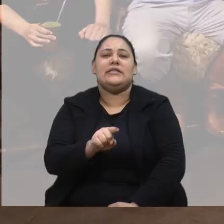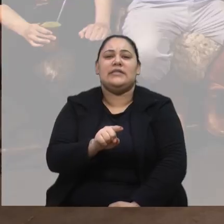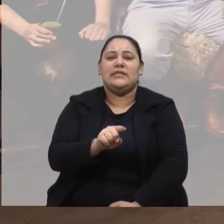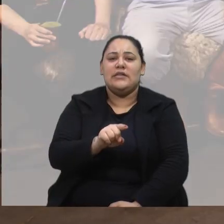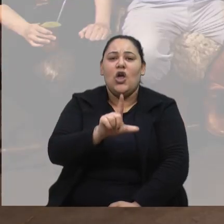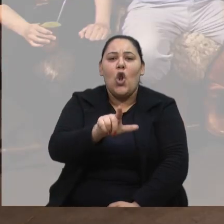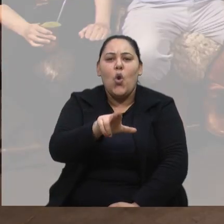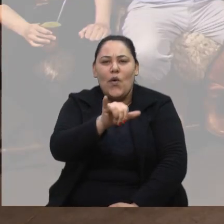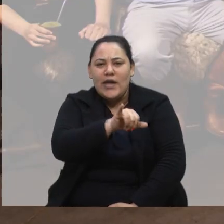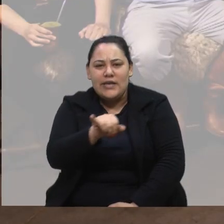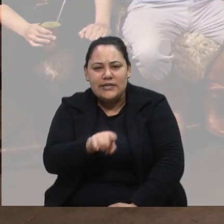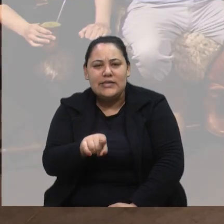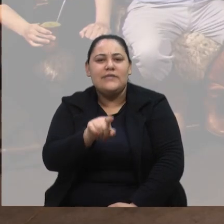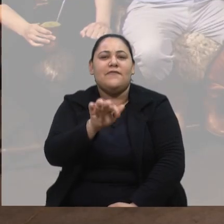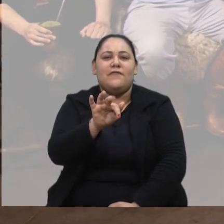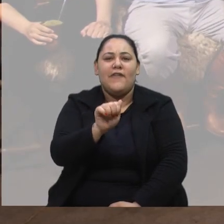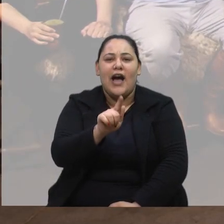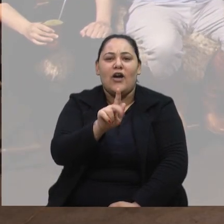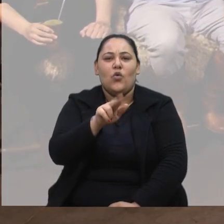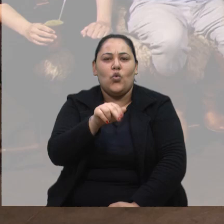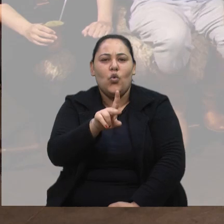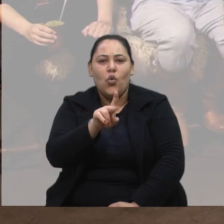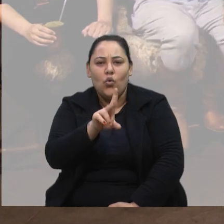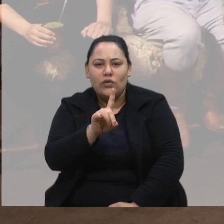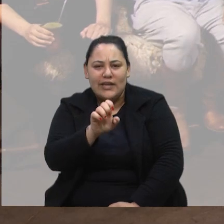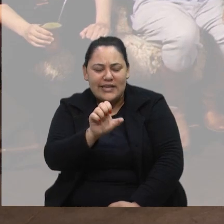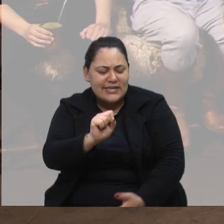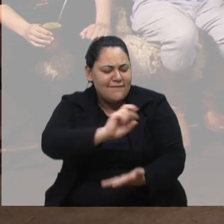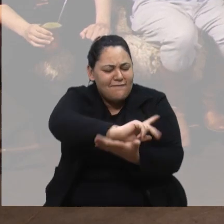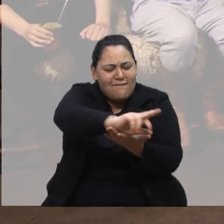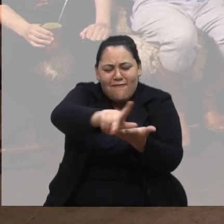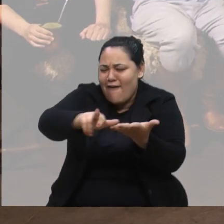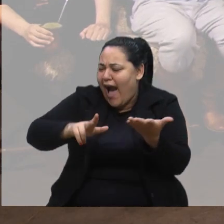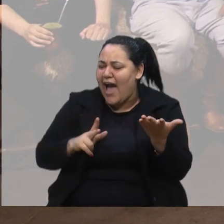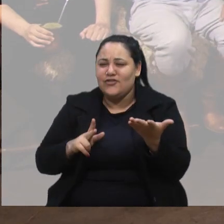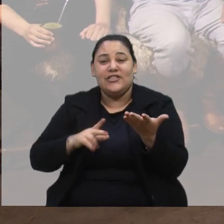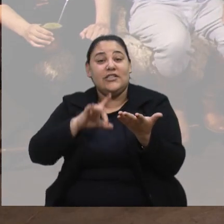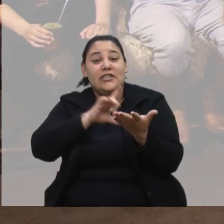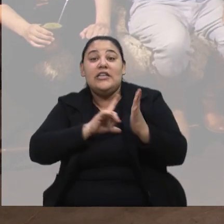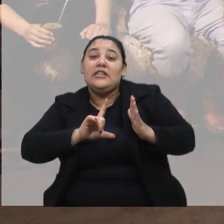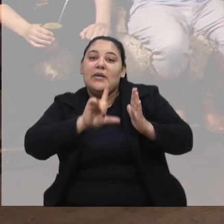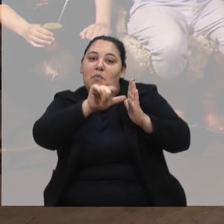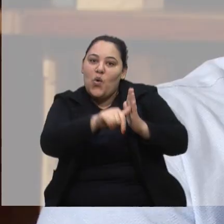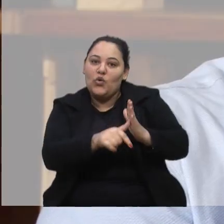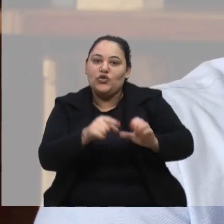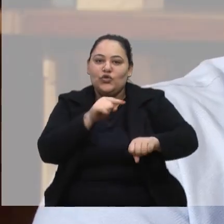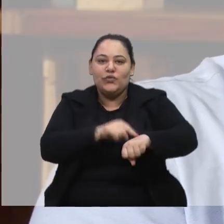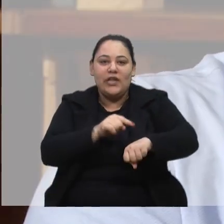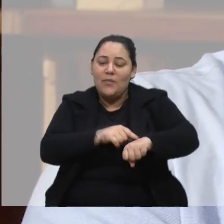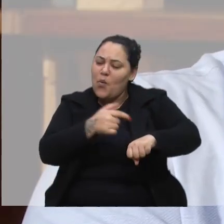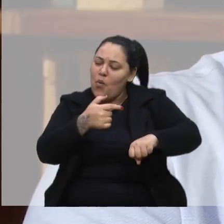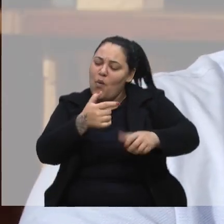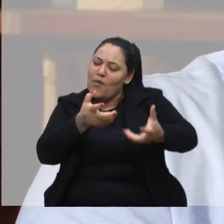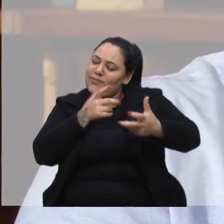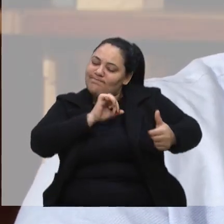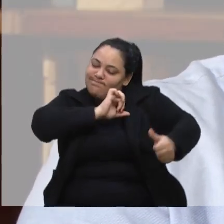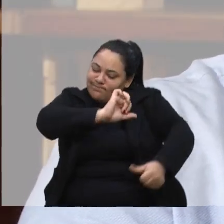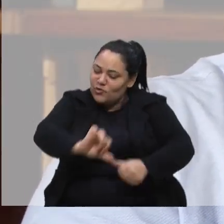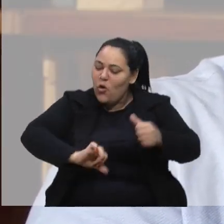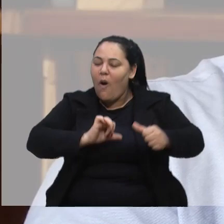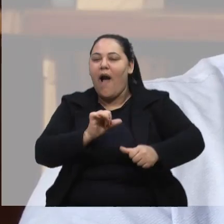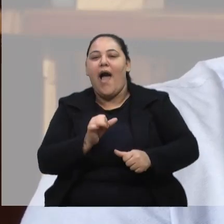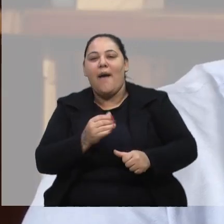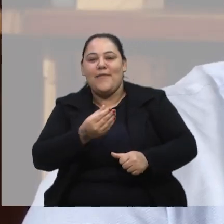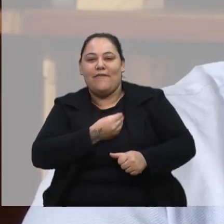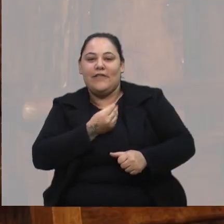inúmeros. E hoje, depois de um certo tempo, eu quis tomar um outro rumo da minha vida, que eu quis ter a